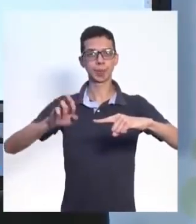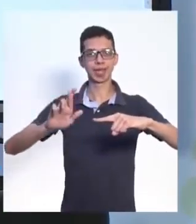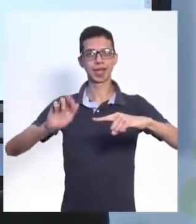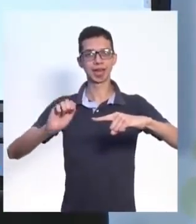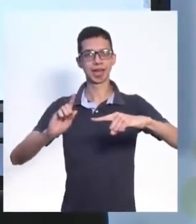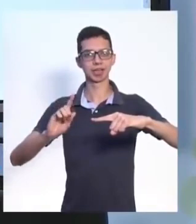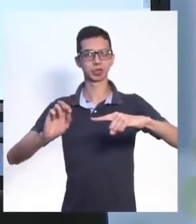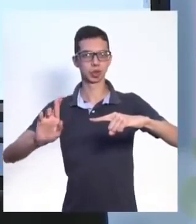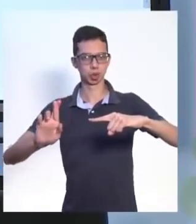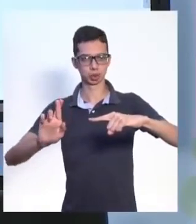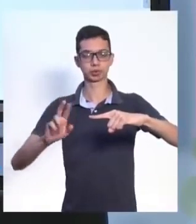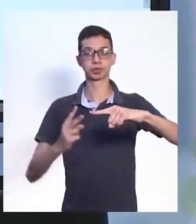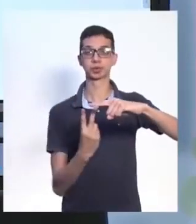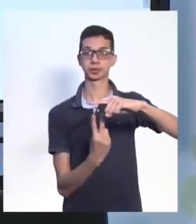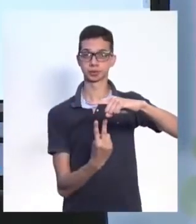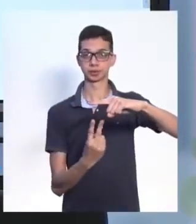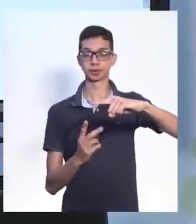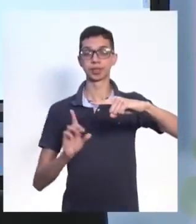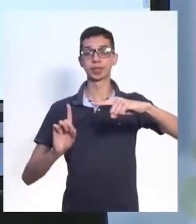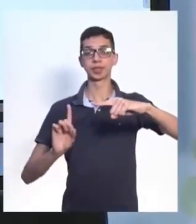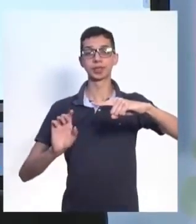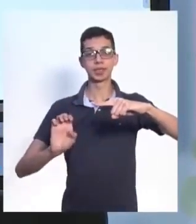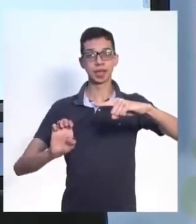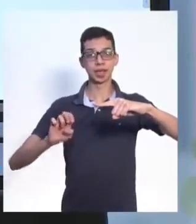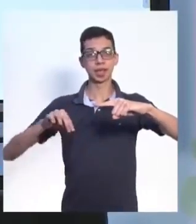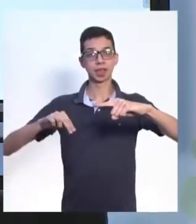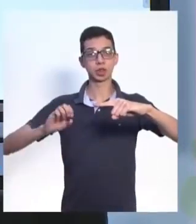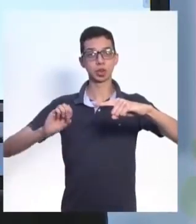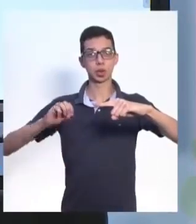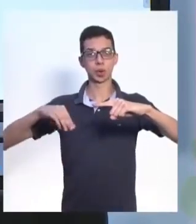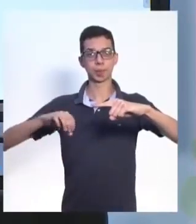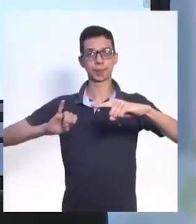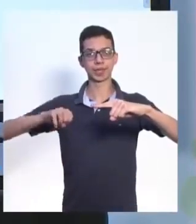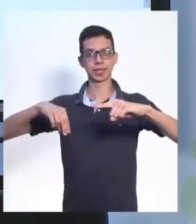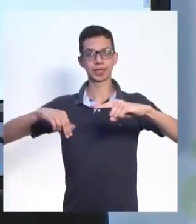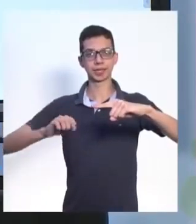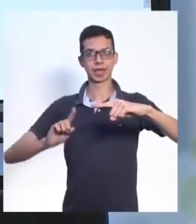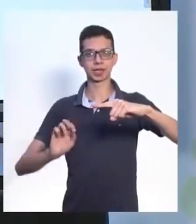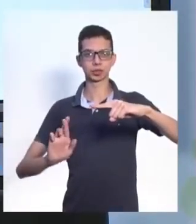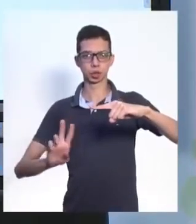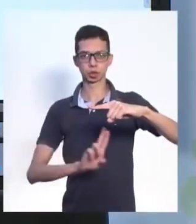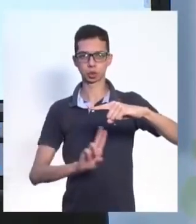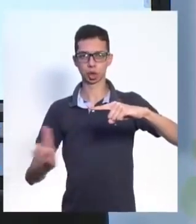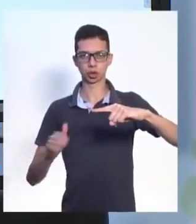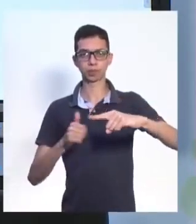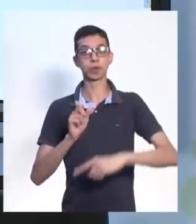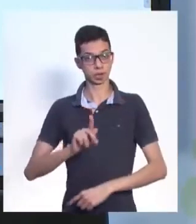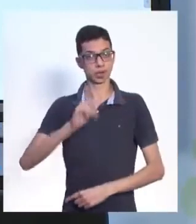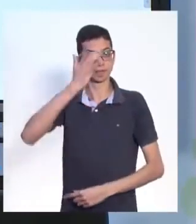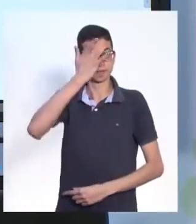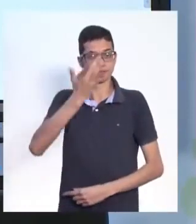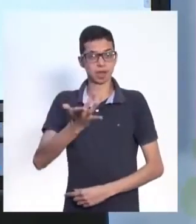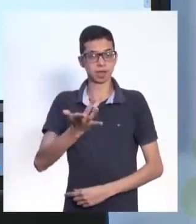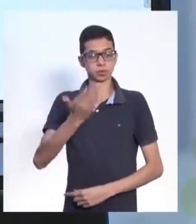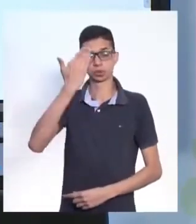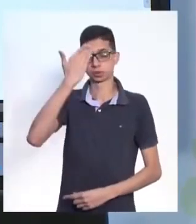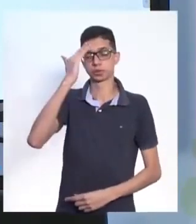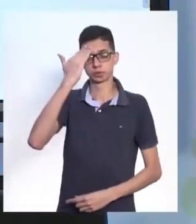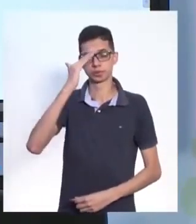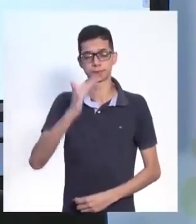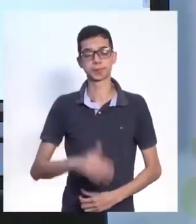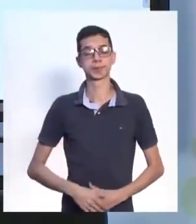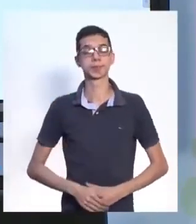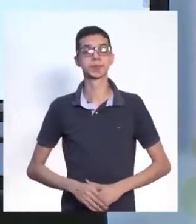fácil de explicar, né? Não precisa de muito contexto para essa explicação. Só que eu